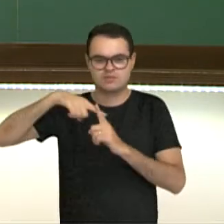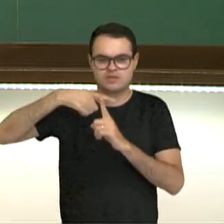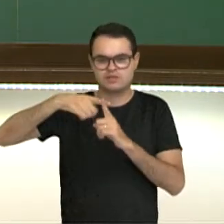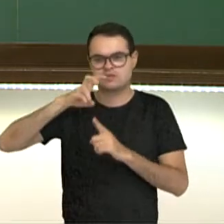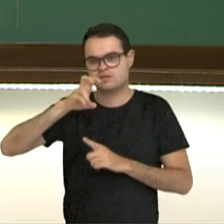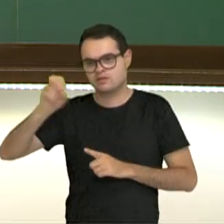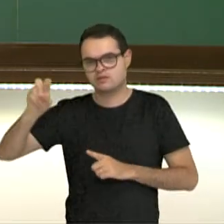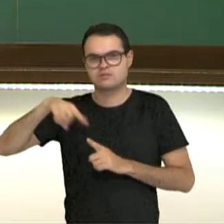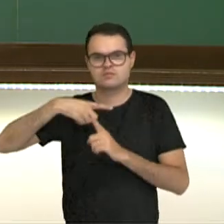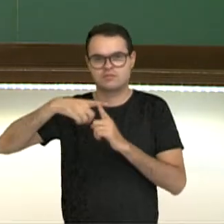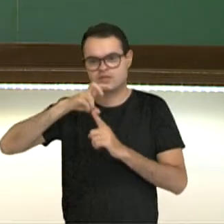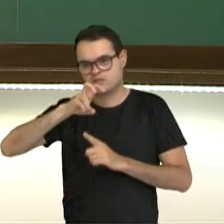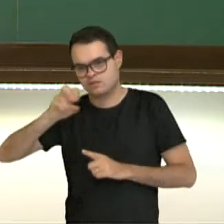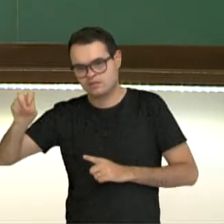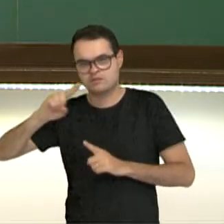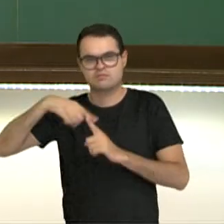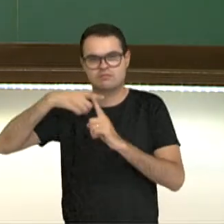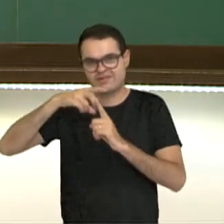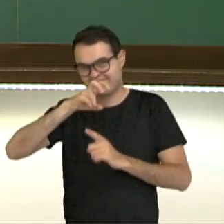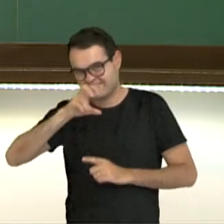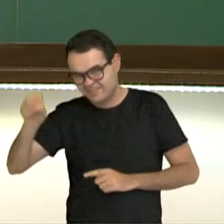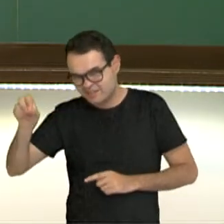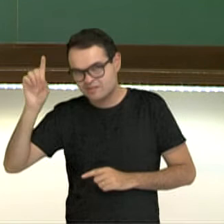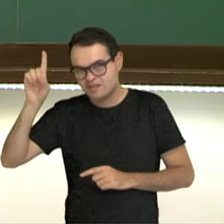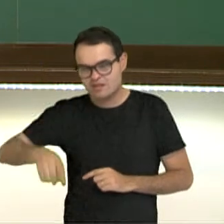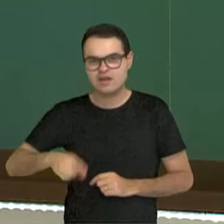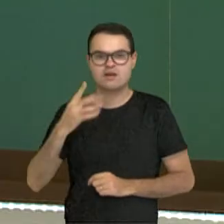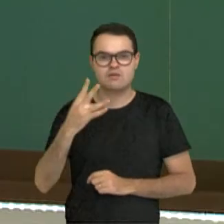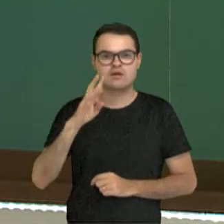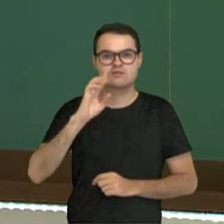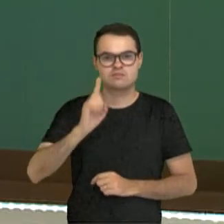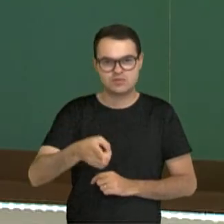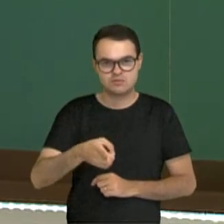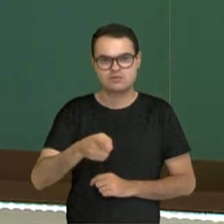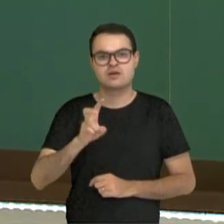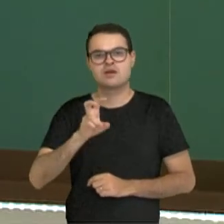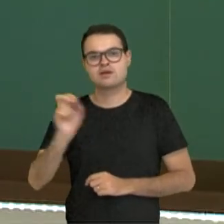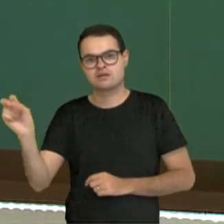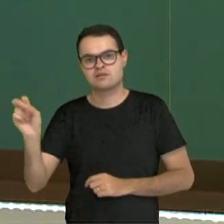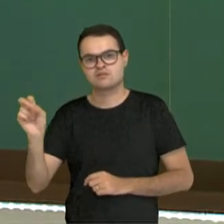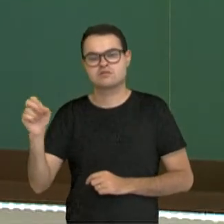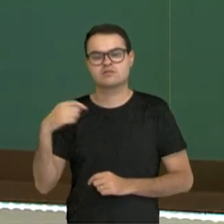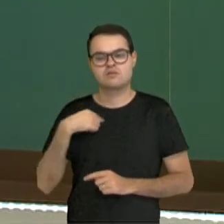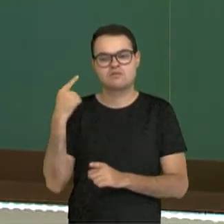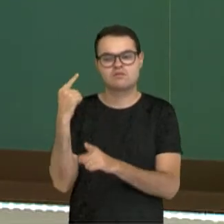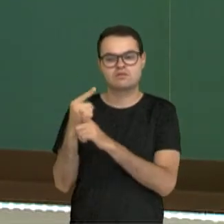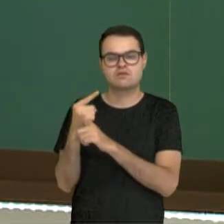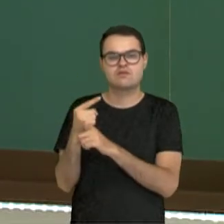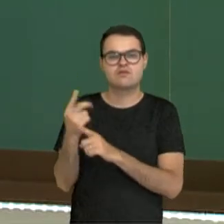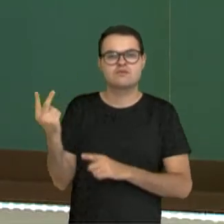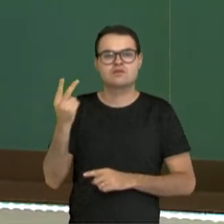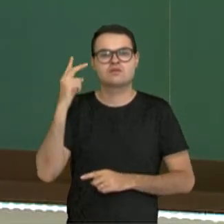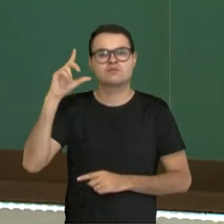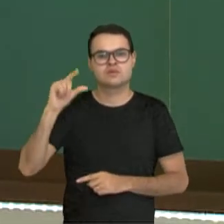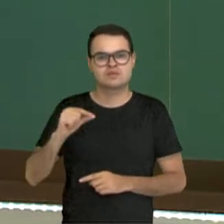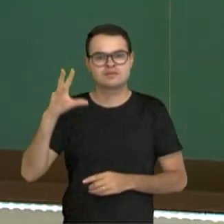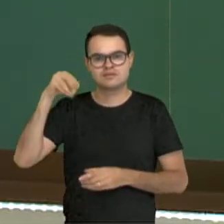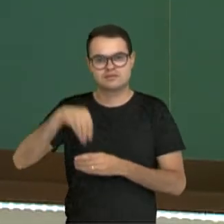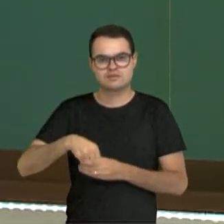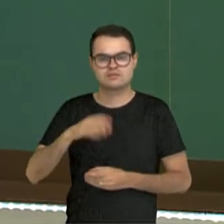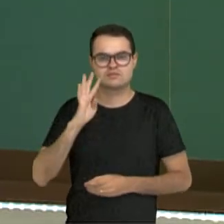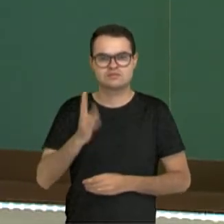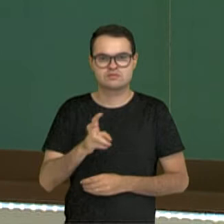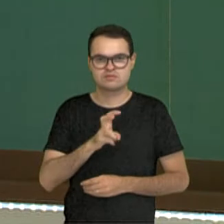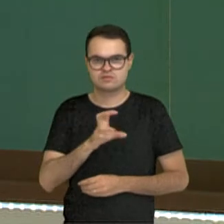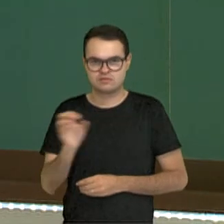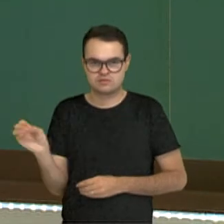mais 500 mais 500 mais 500, vai dar os 4.500. Então, achei um valor menor que eu sei que está aqui dentro desses 4.500.